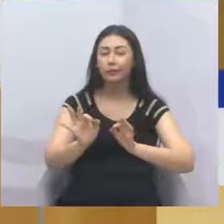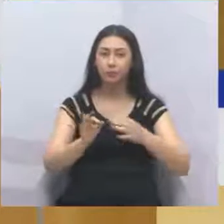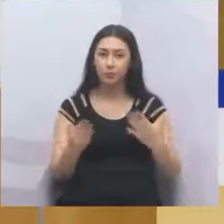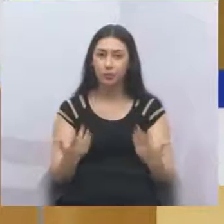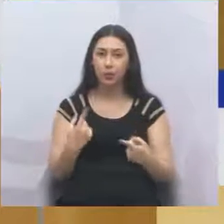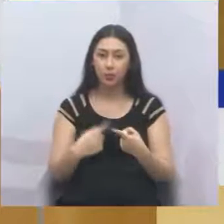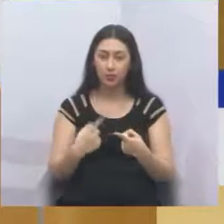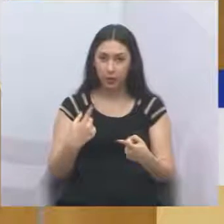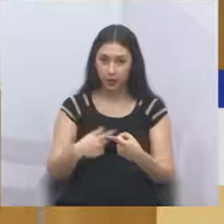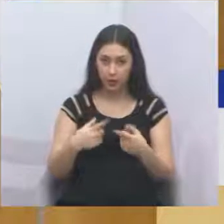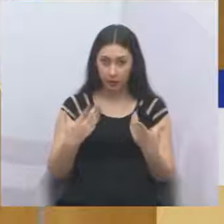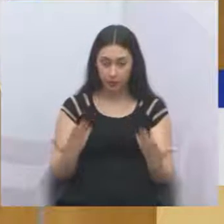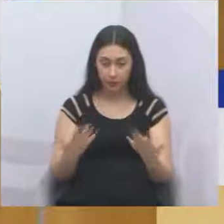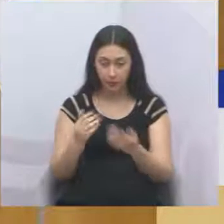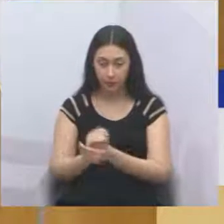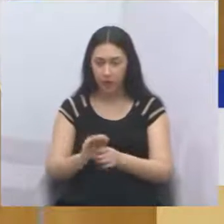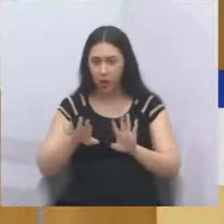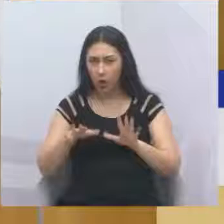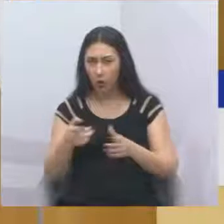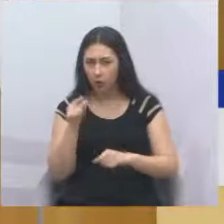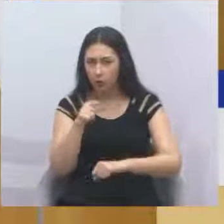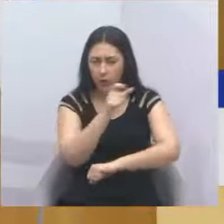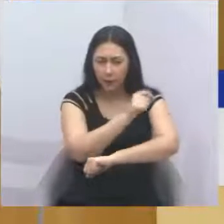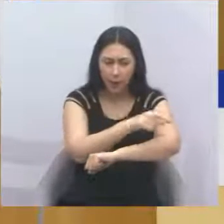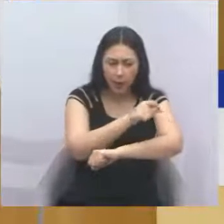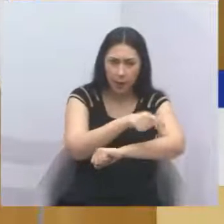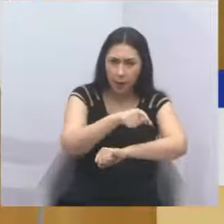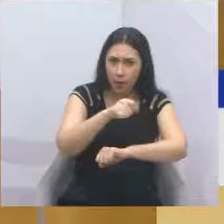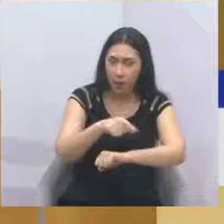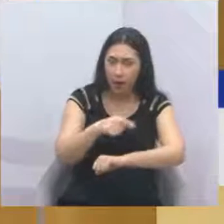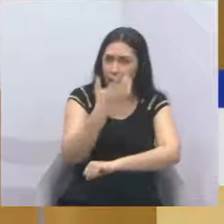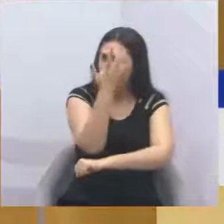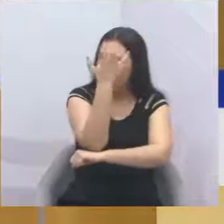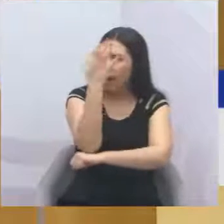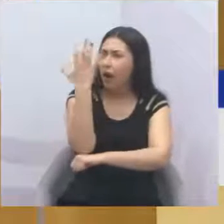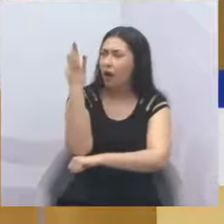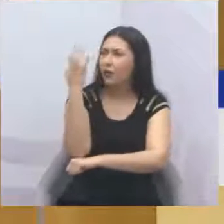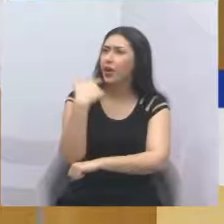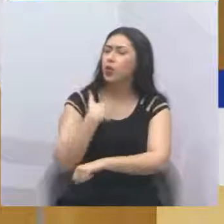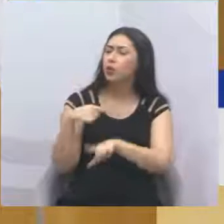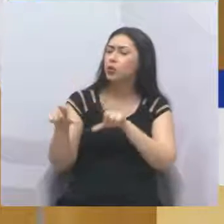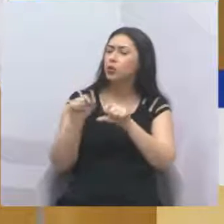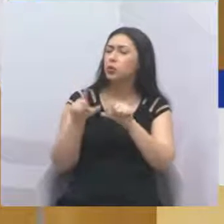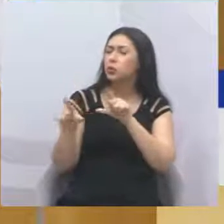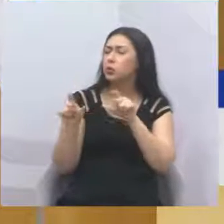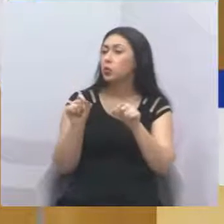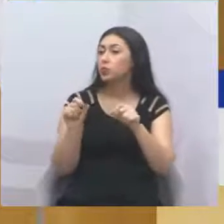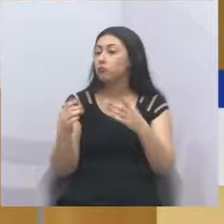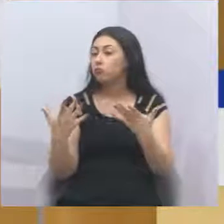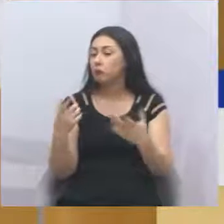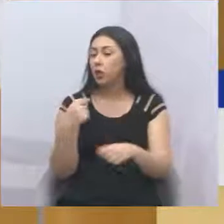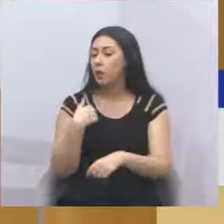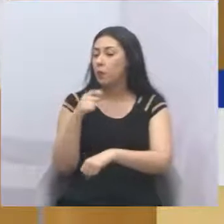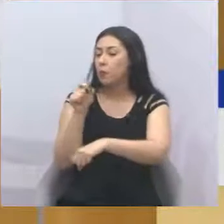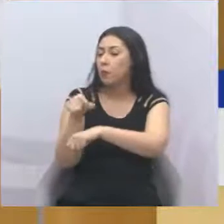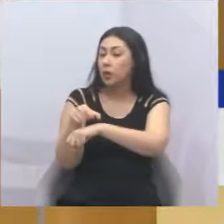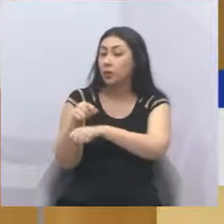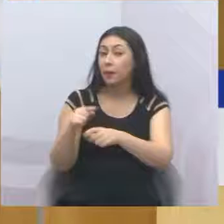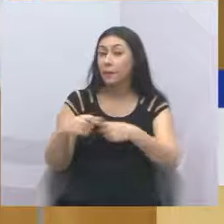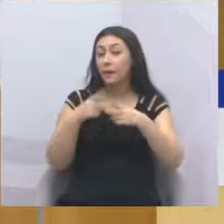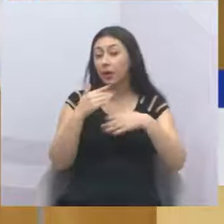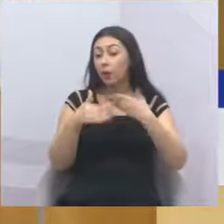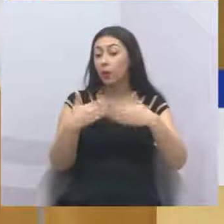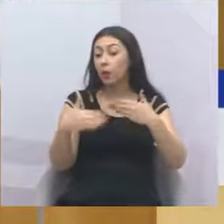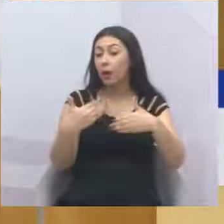porque na medida em que você planta a árvore que você quer na sua calçada, isso, com o passar do